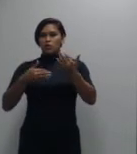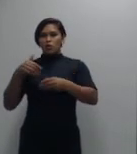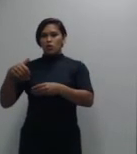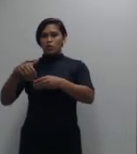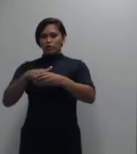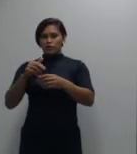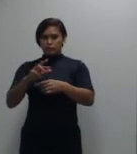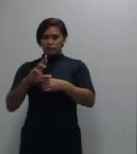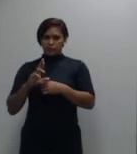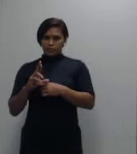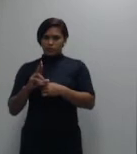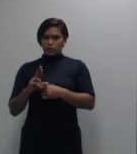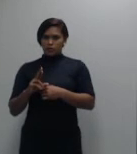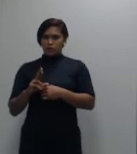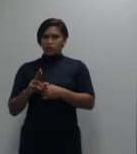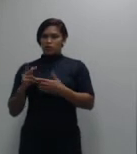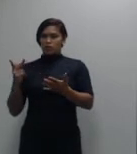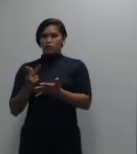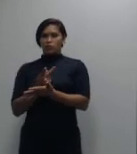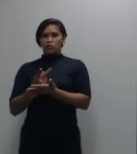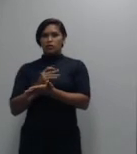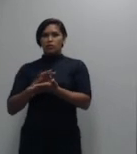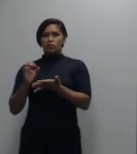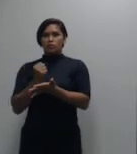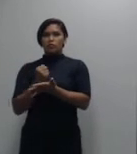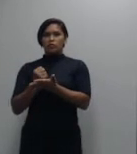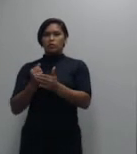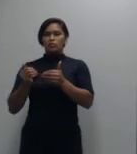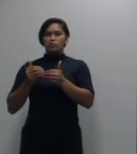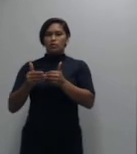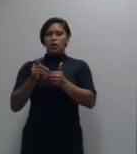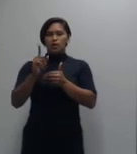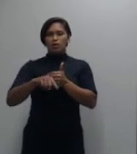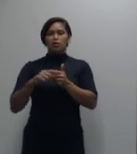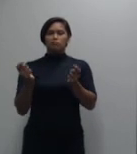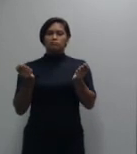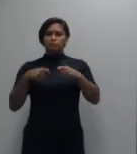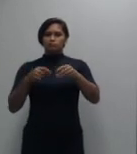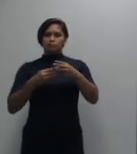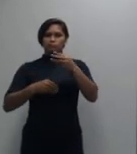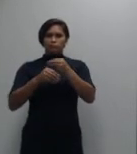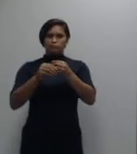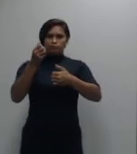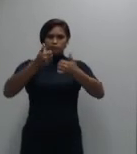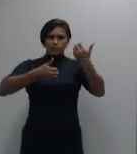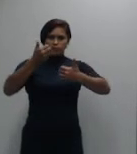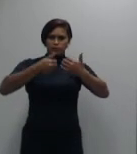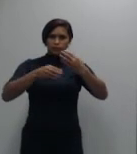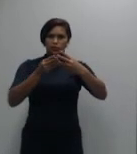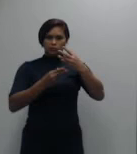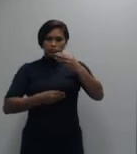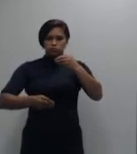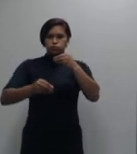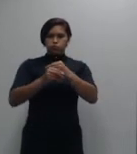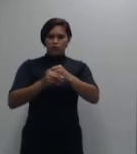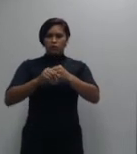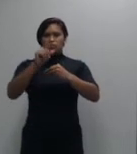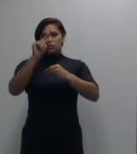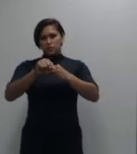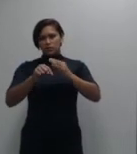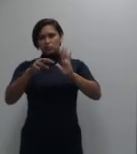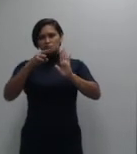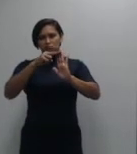relator Ministro contratou e as consequências que foram é o impostas